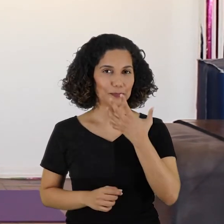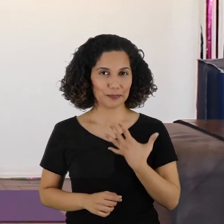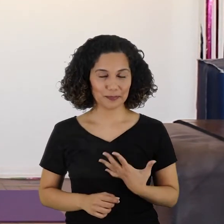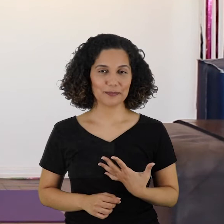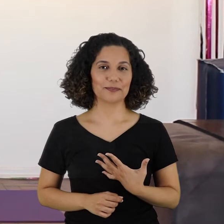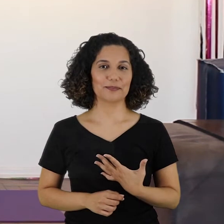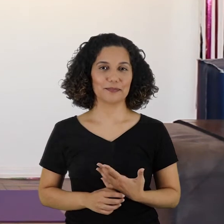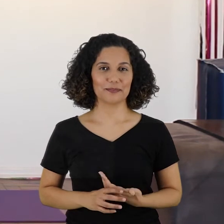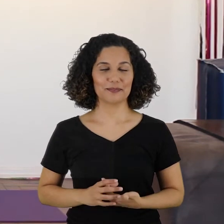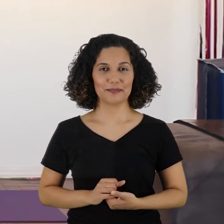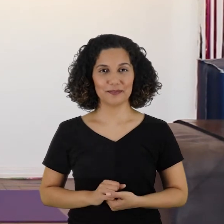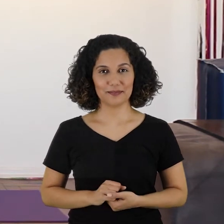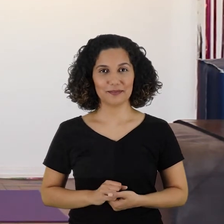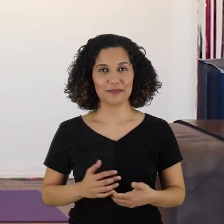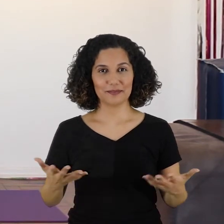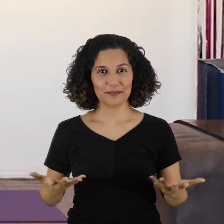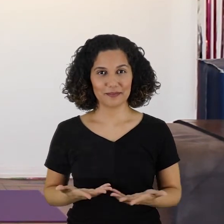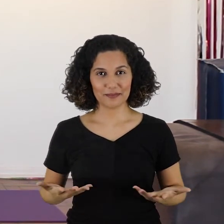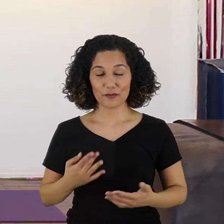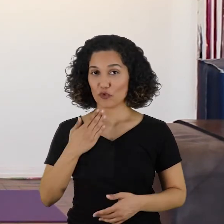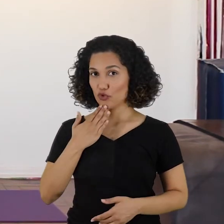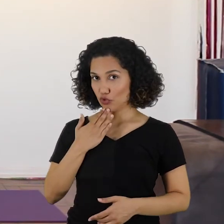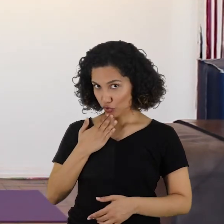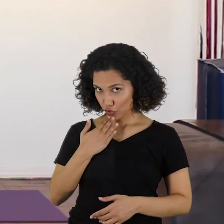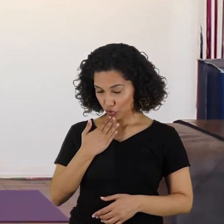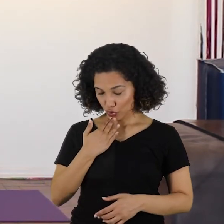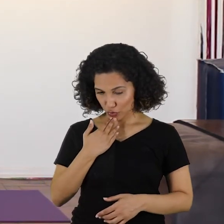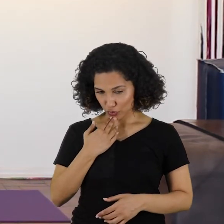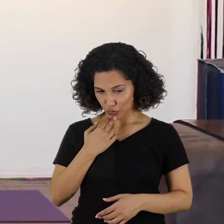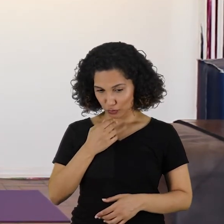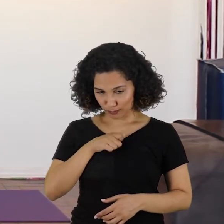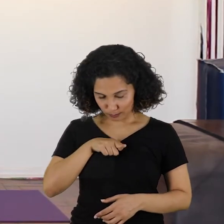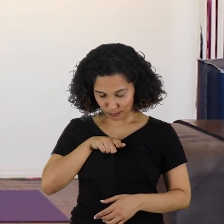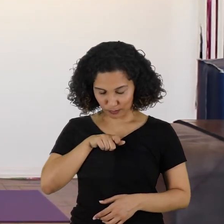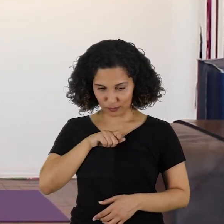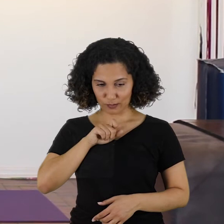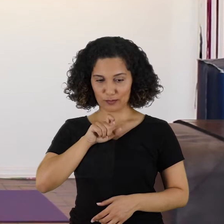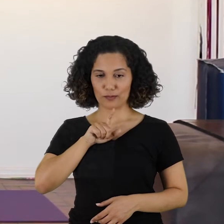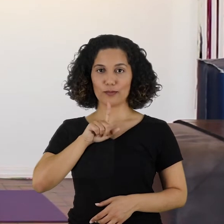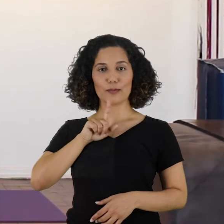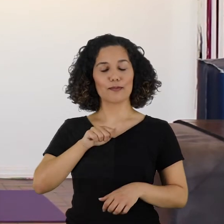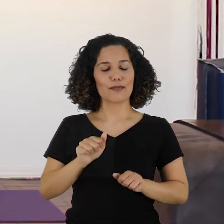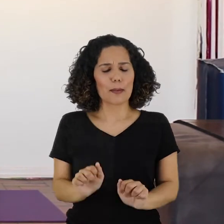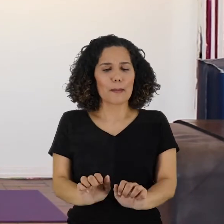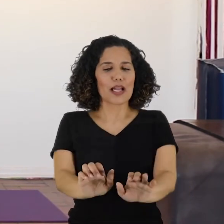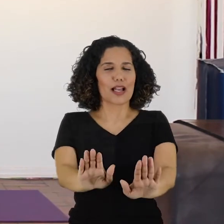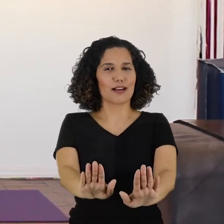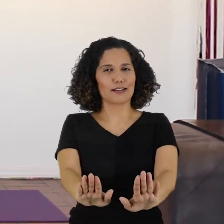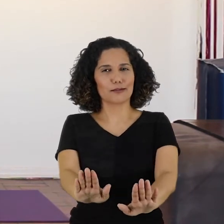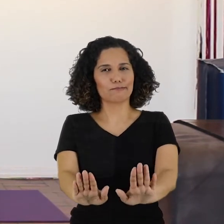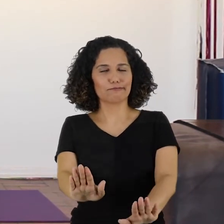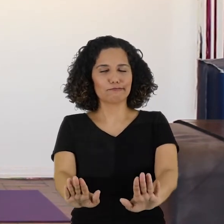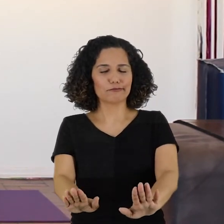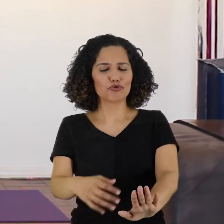boa, gente. Coloca o queixo no peito, desenrola, estica a